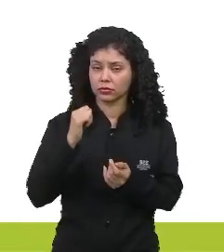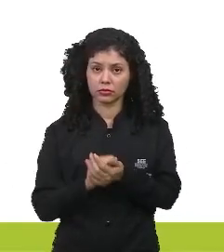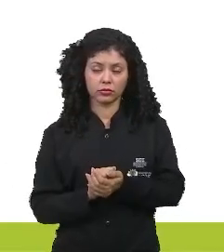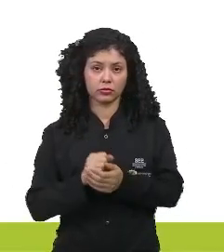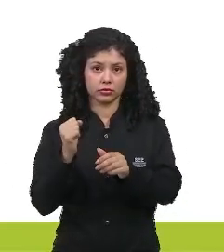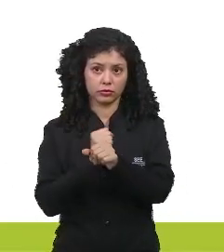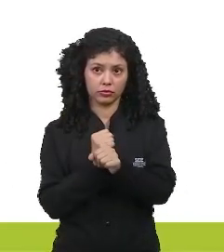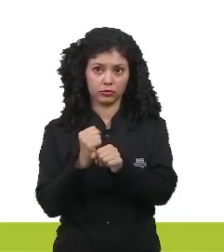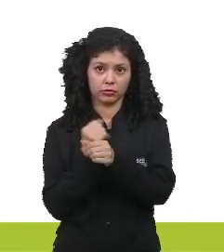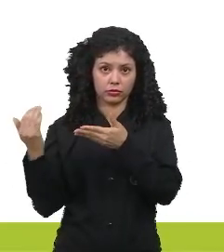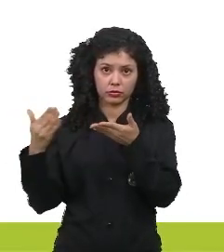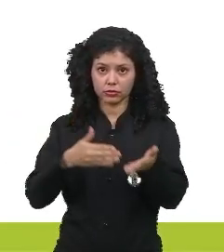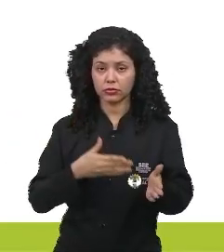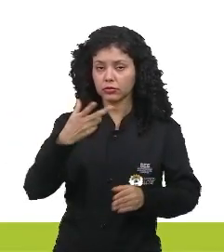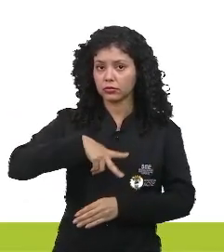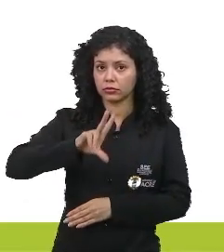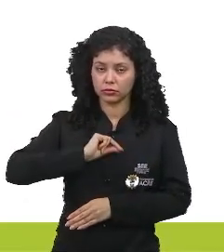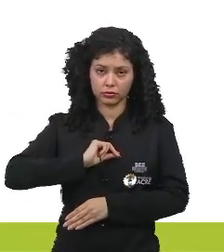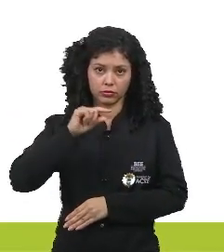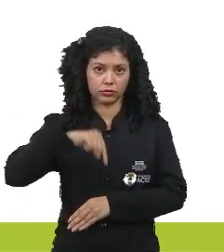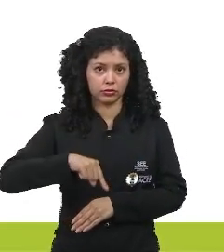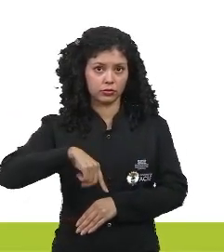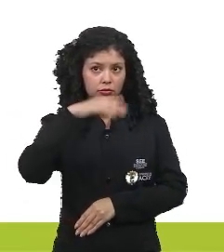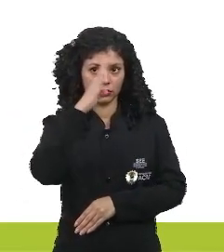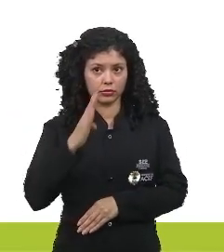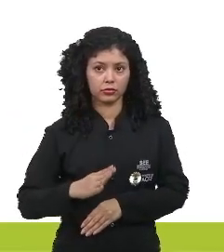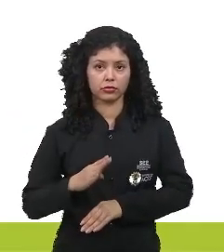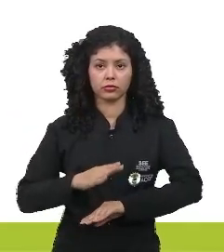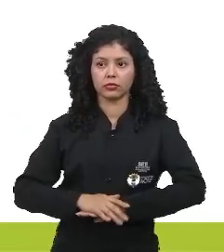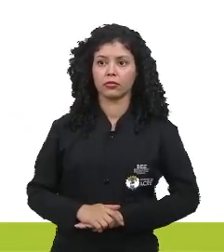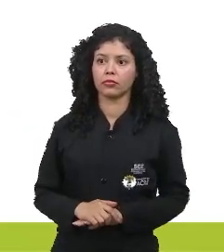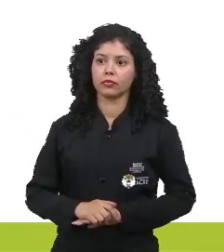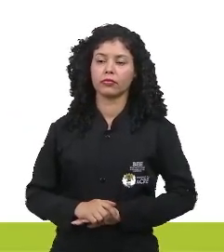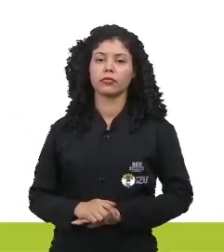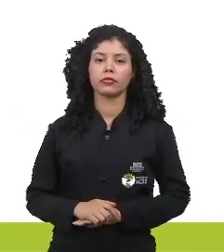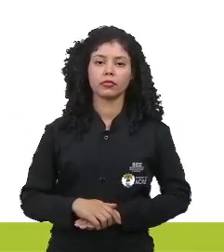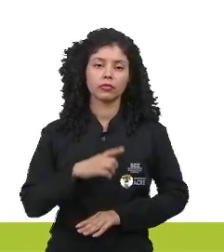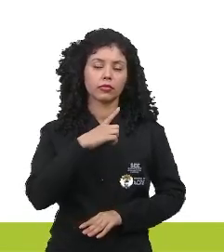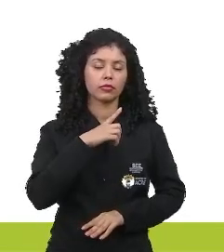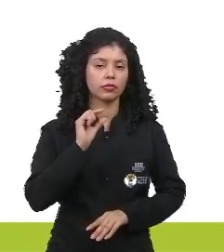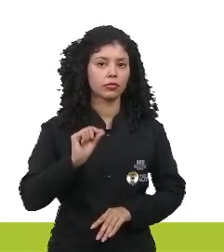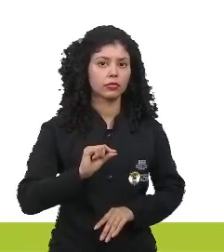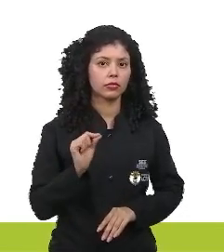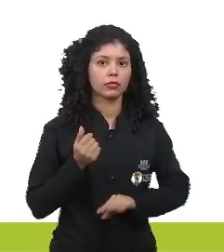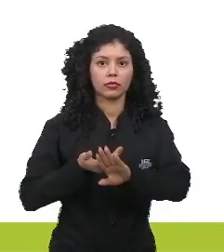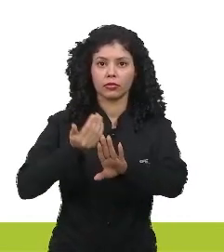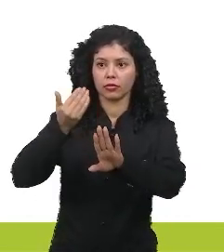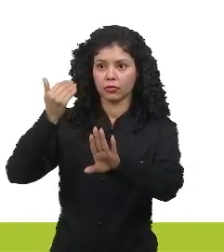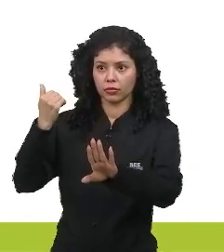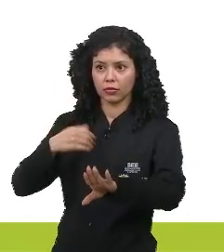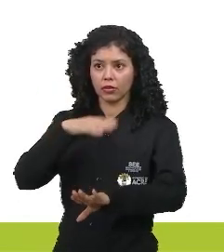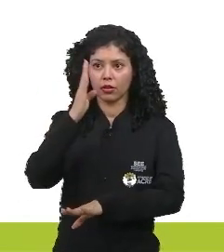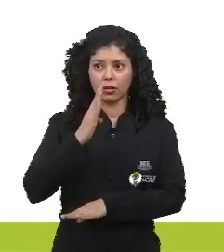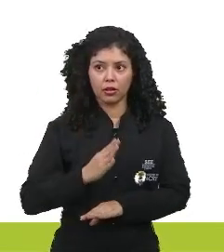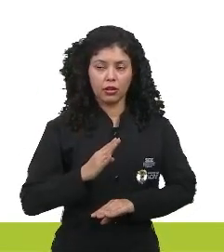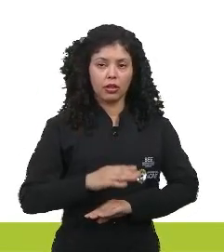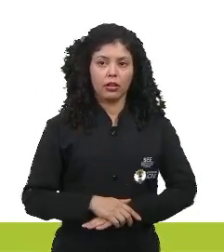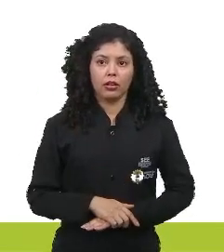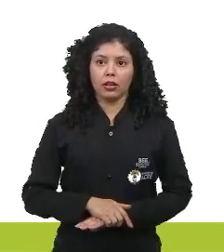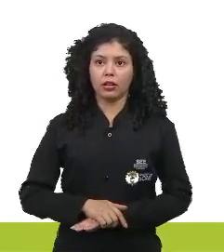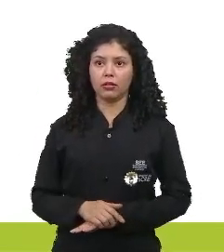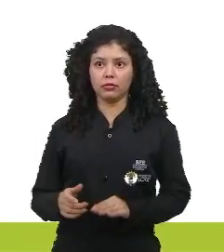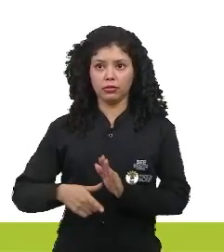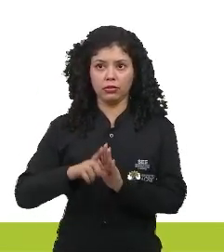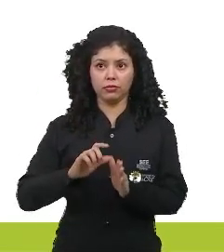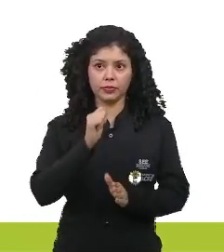poucos anos após a chegada dos portugueses aqui na região que viria a ser, muito tempo depois, o Brasil.